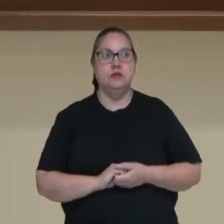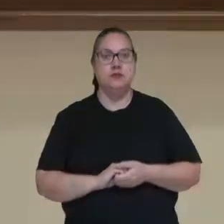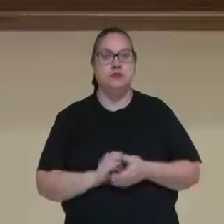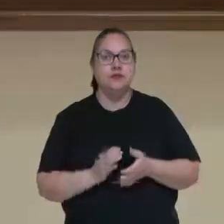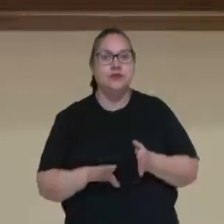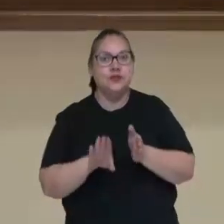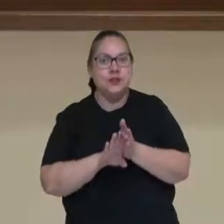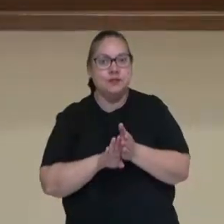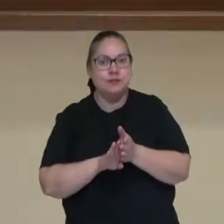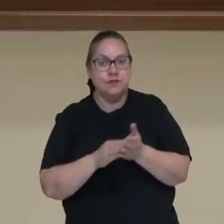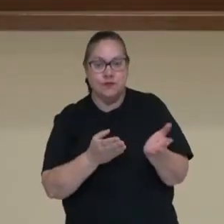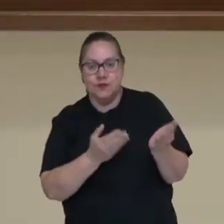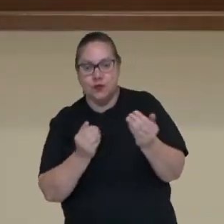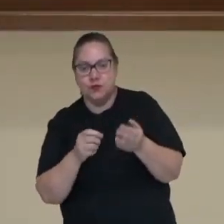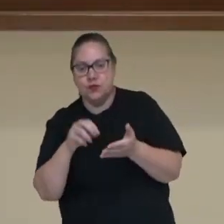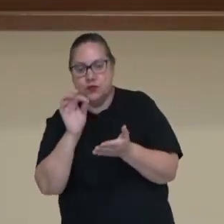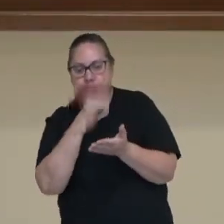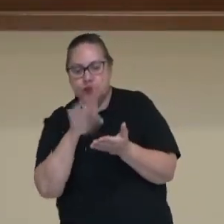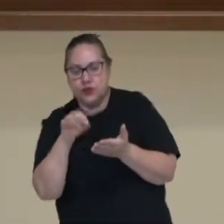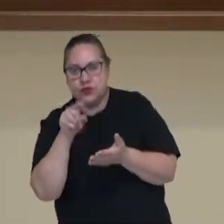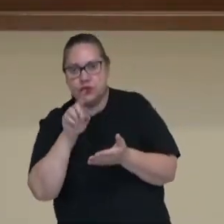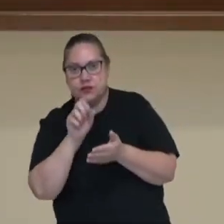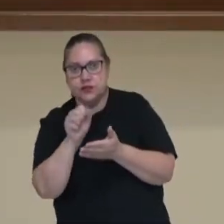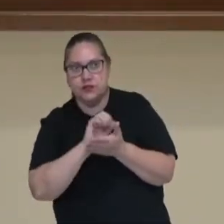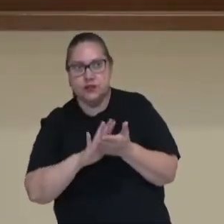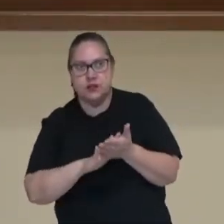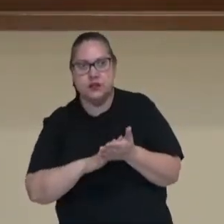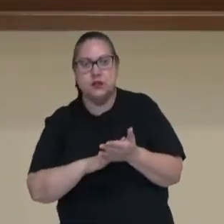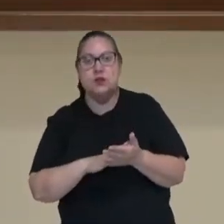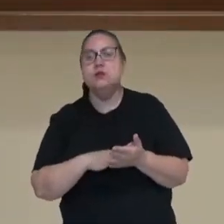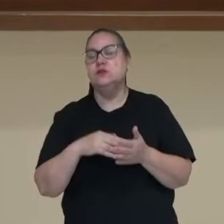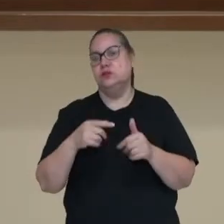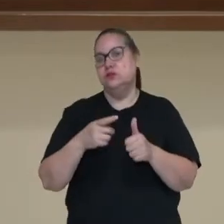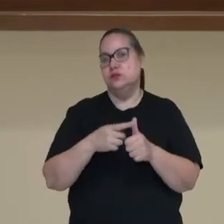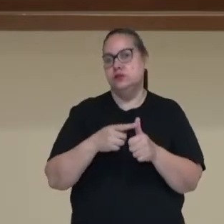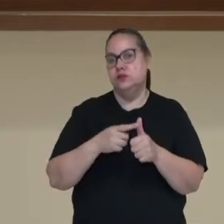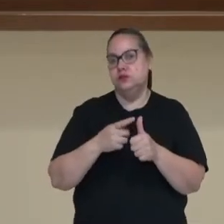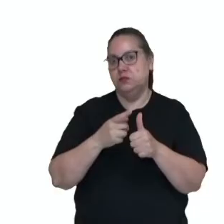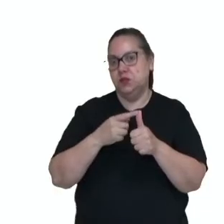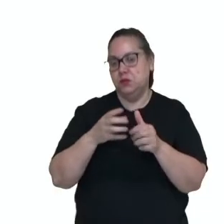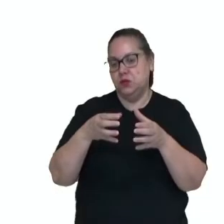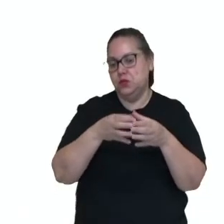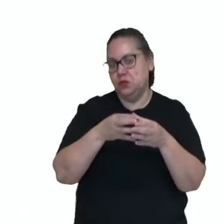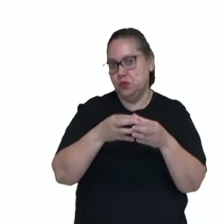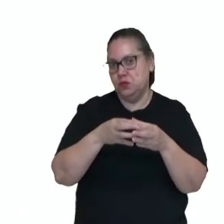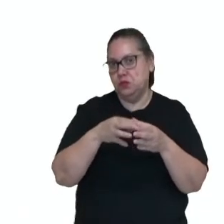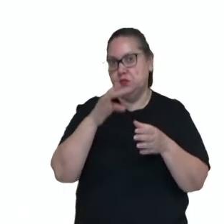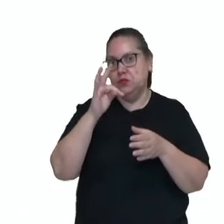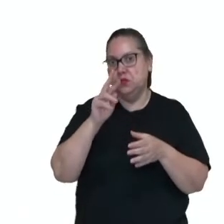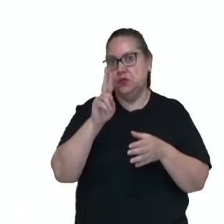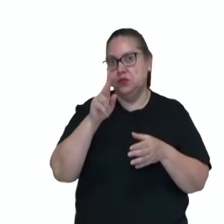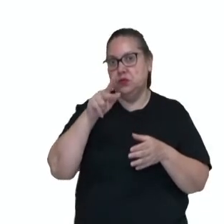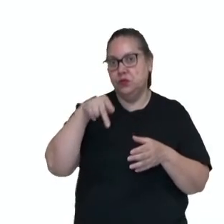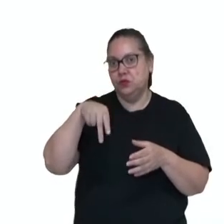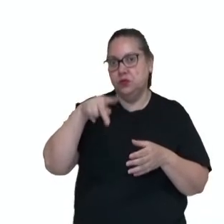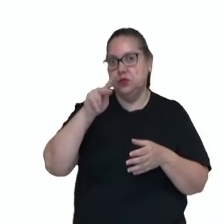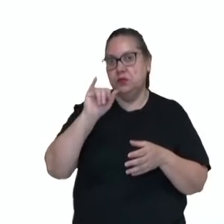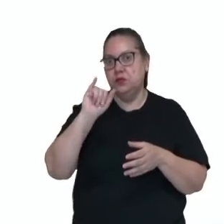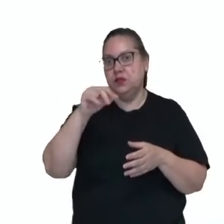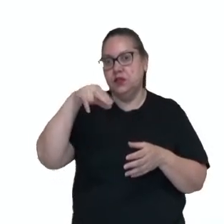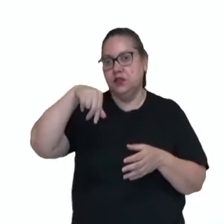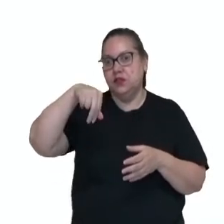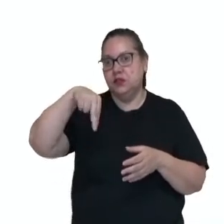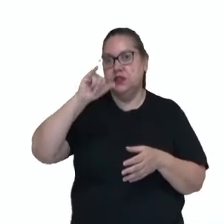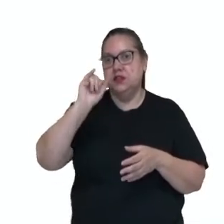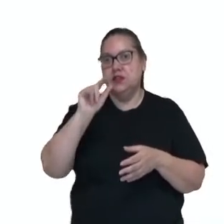Voltei, bora lá, vamos corrigir essa. Então, os tupiniquins foram o primeiro grupo indígena a ver os portugueses, estranharam tudo, né?